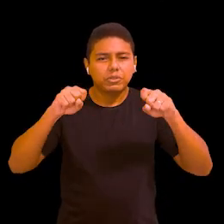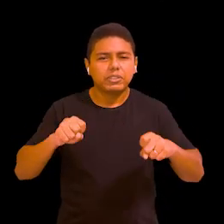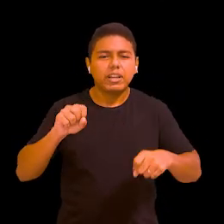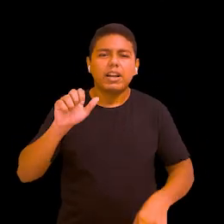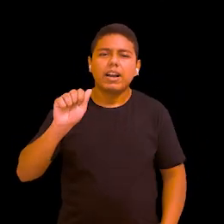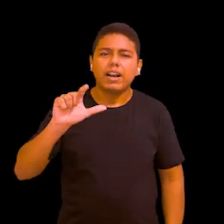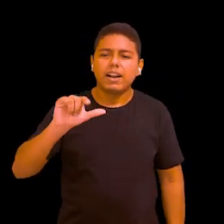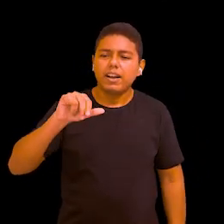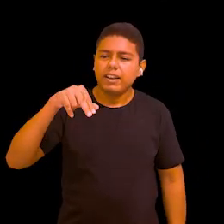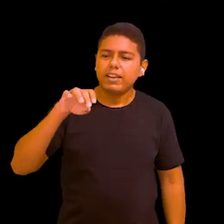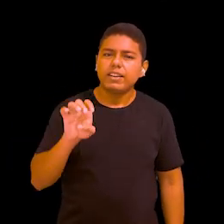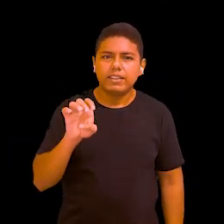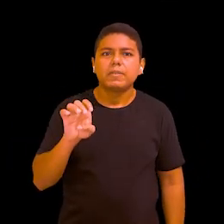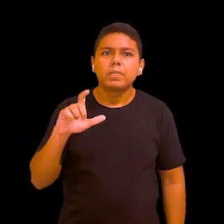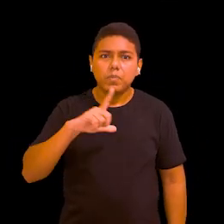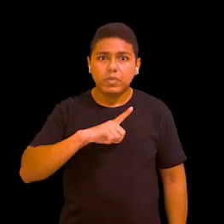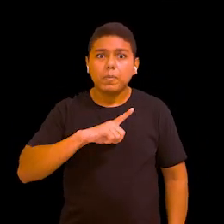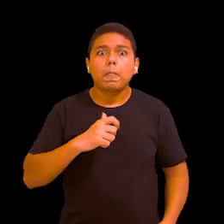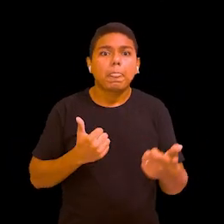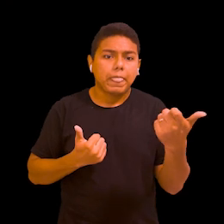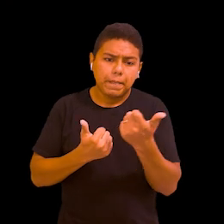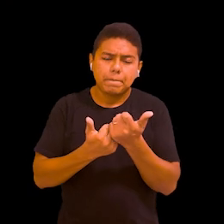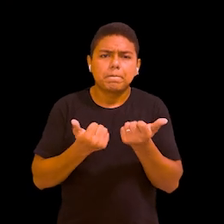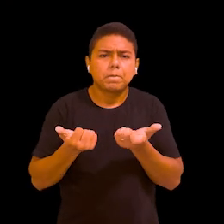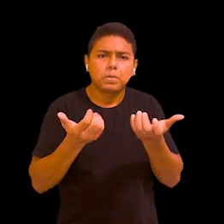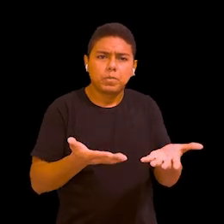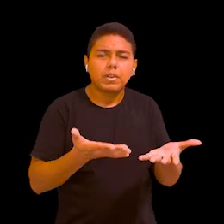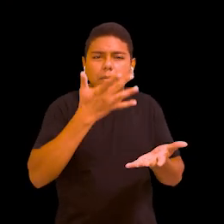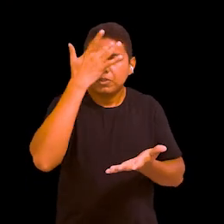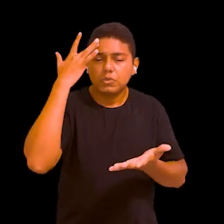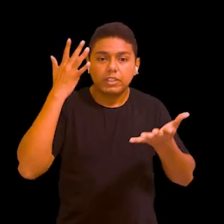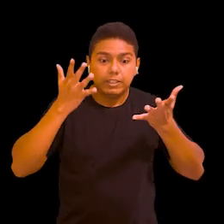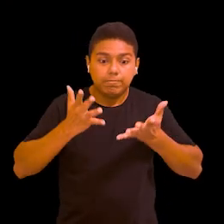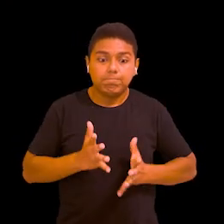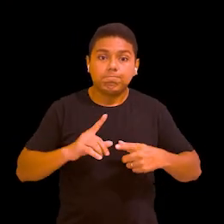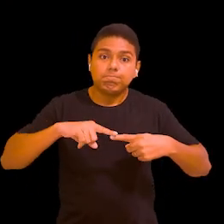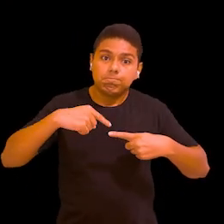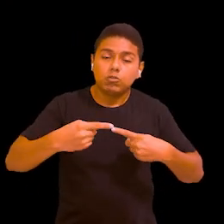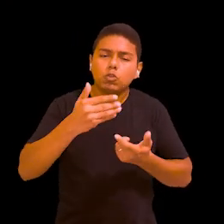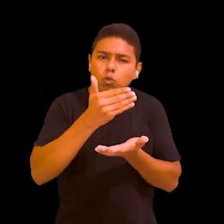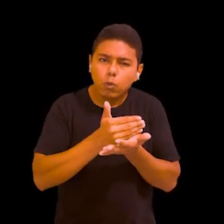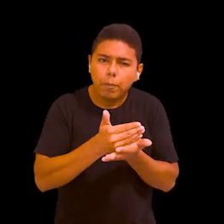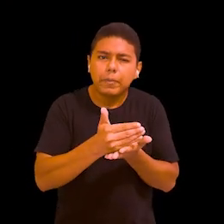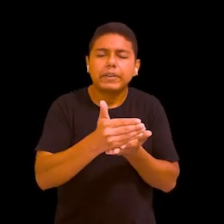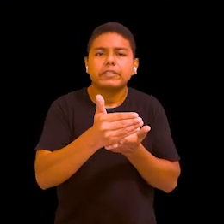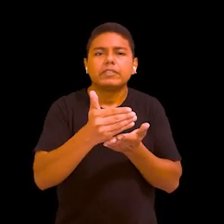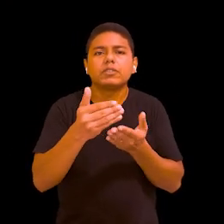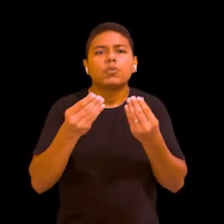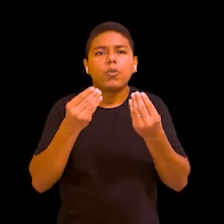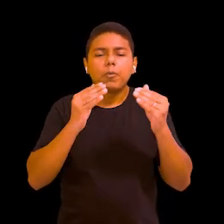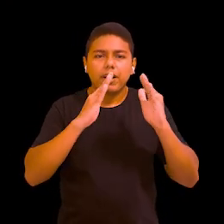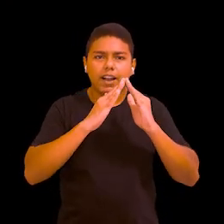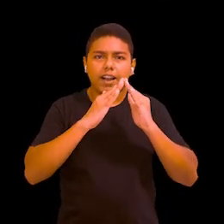em identificar e oferecer apoio imediato à puérpera no início do puerpério através da